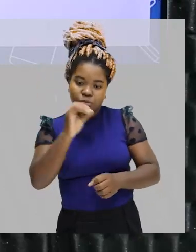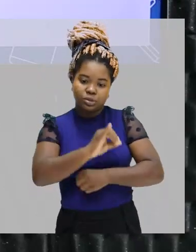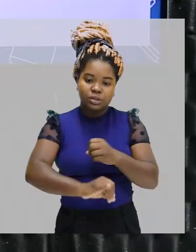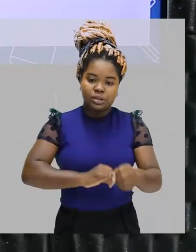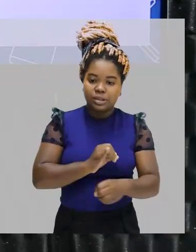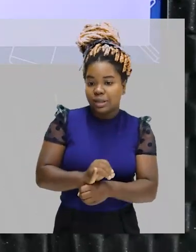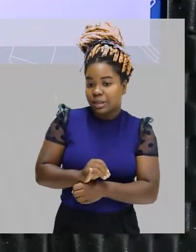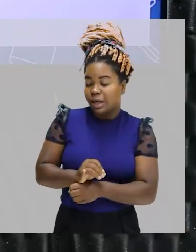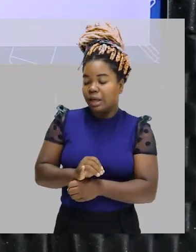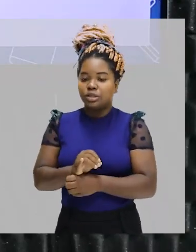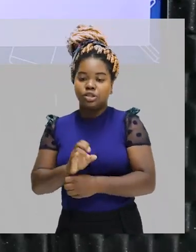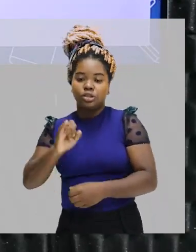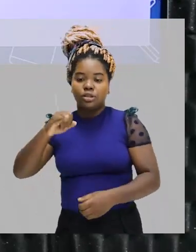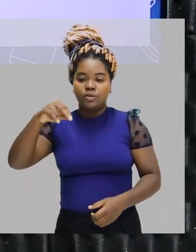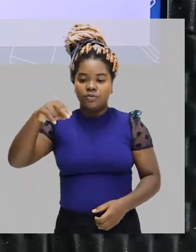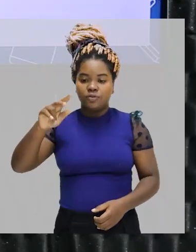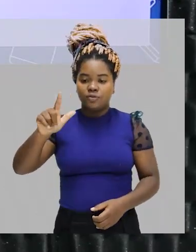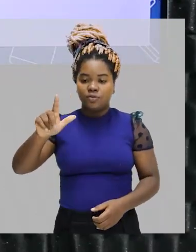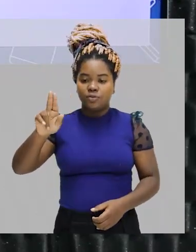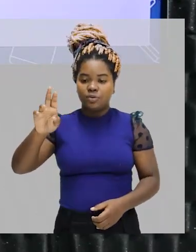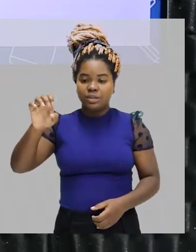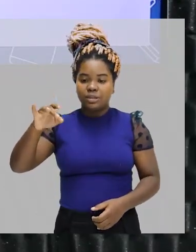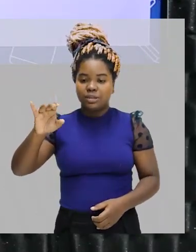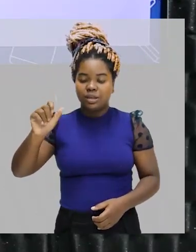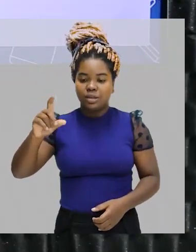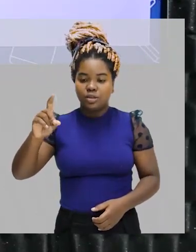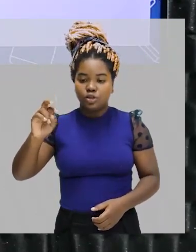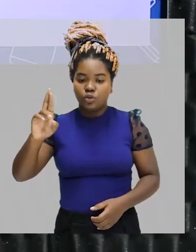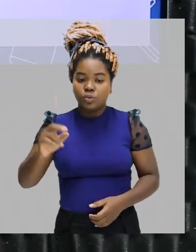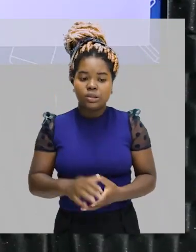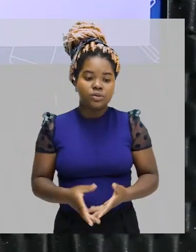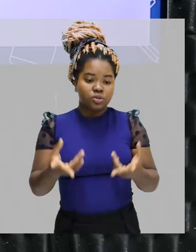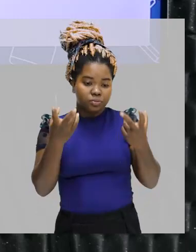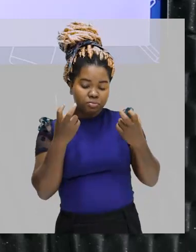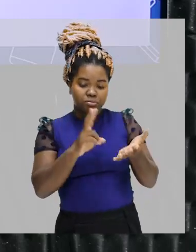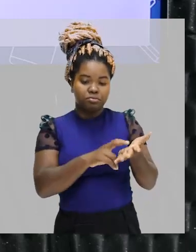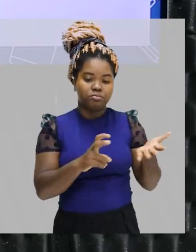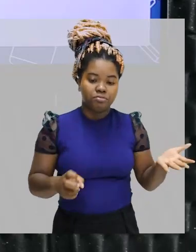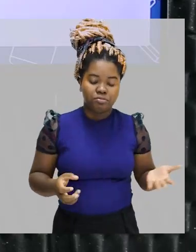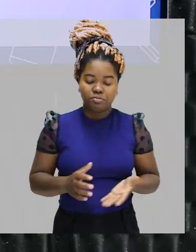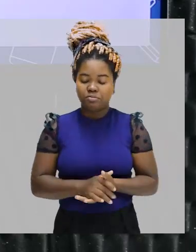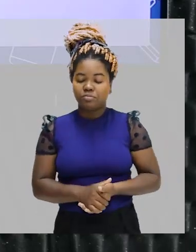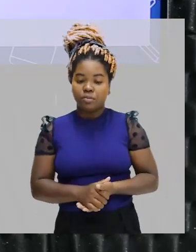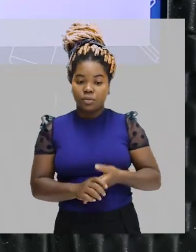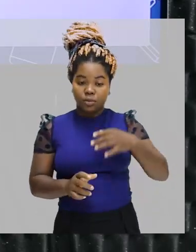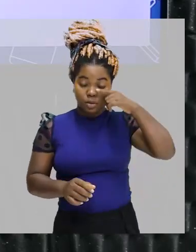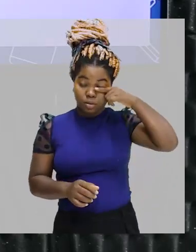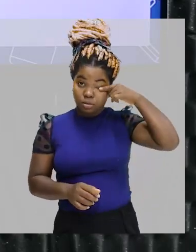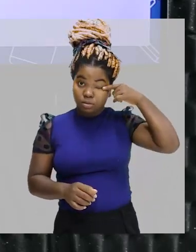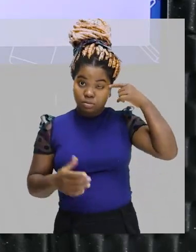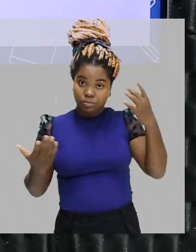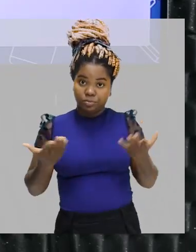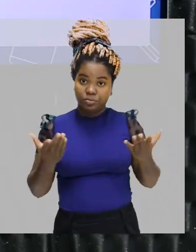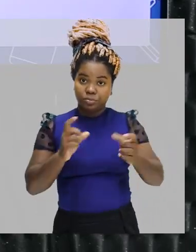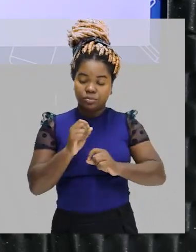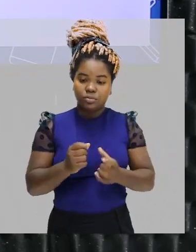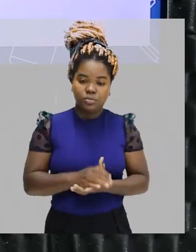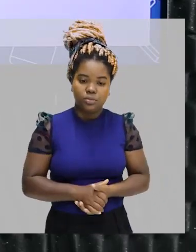observa esse conteúdo em algumas situações de interpretação textual. Okay? Nosso roteiro hoje, eu vou trazer um